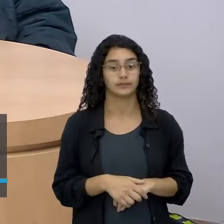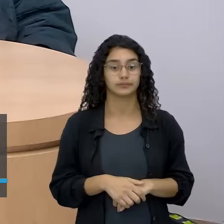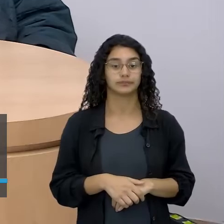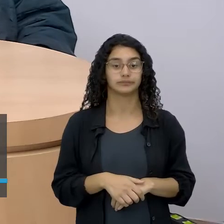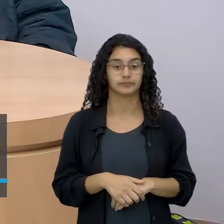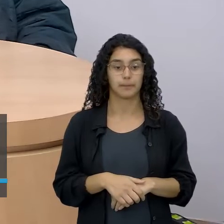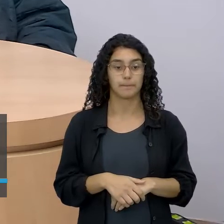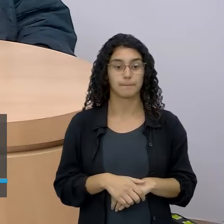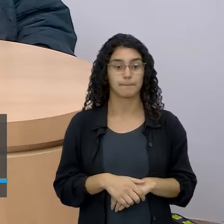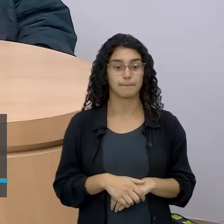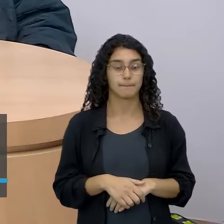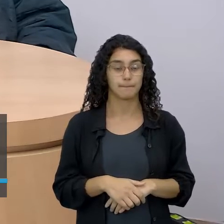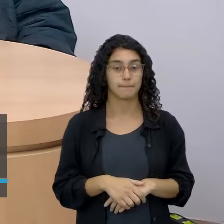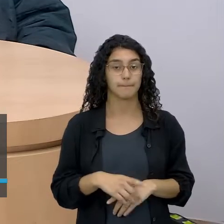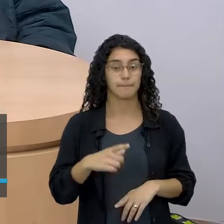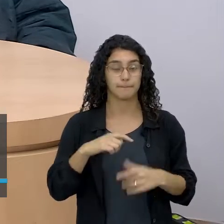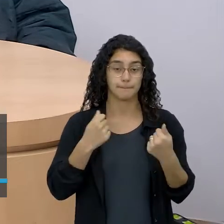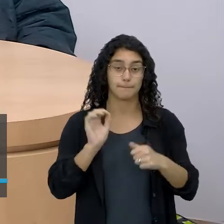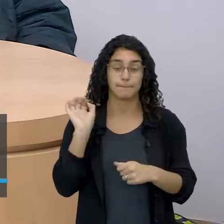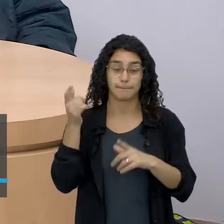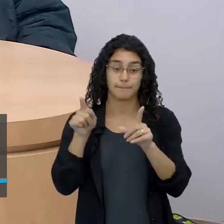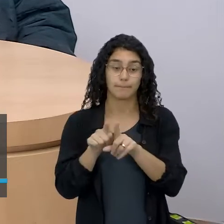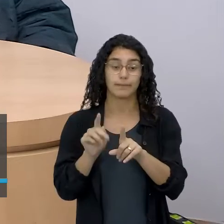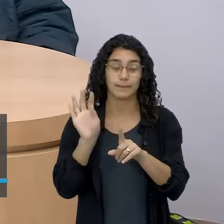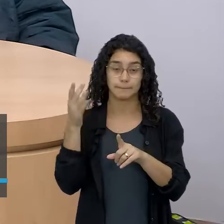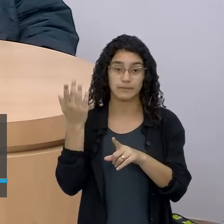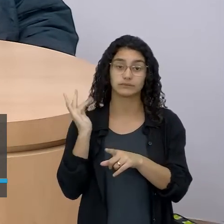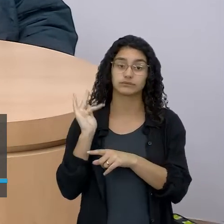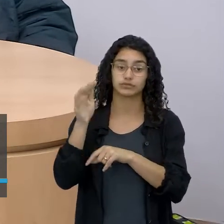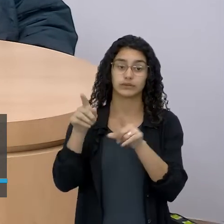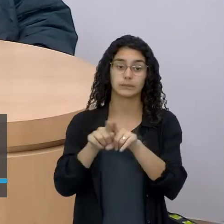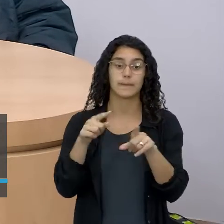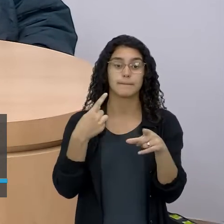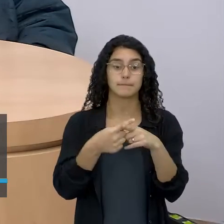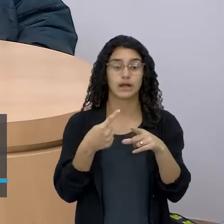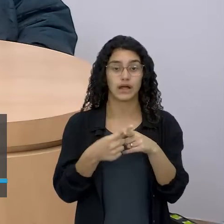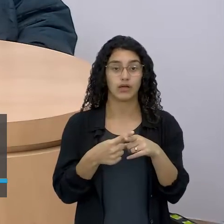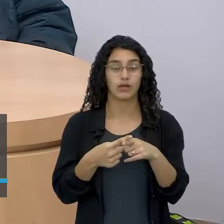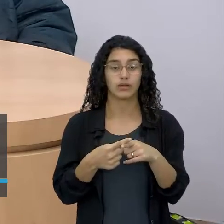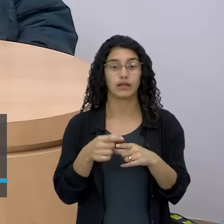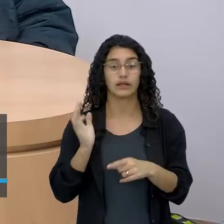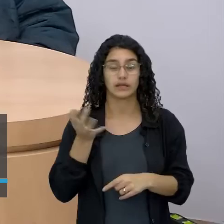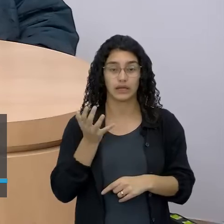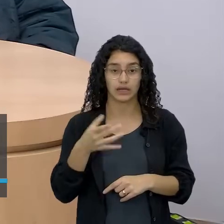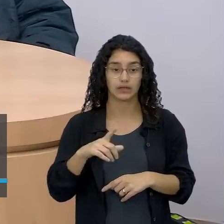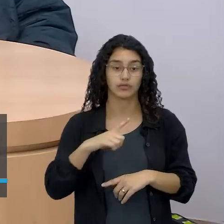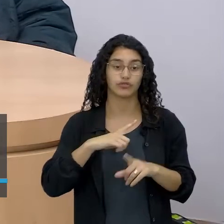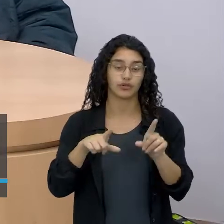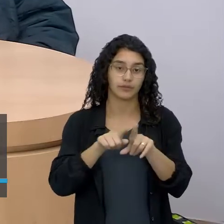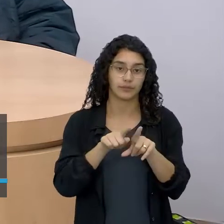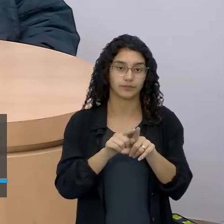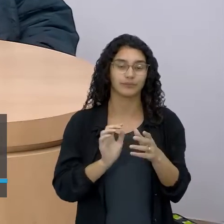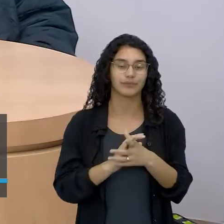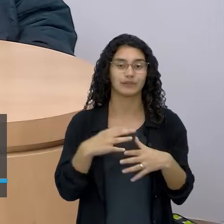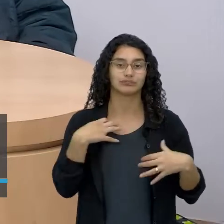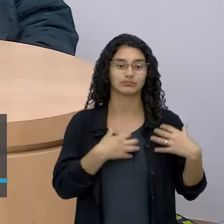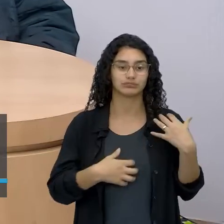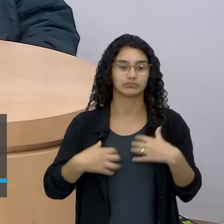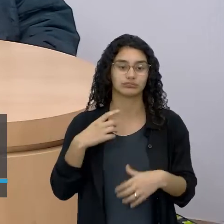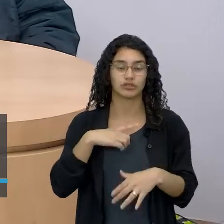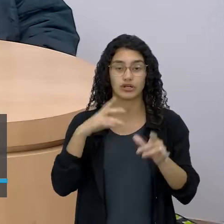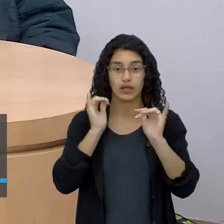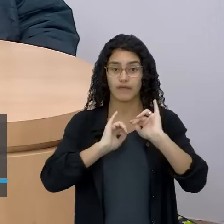E isso tende a acontecer mais vezes no futuro por causa dessa correria e essa ansiedade